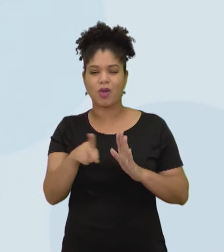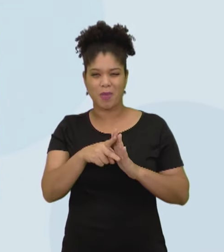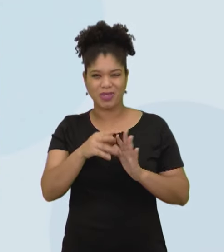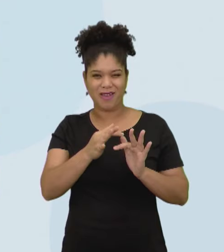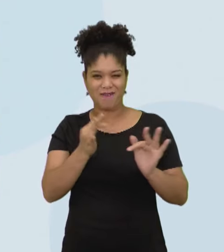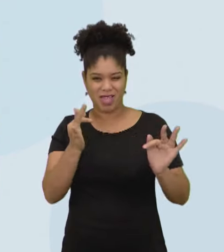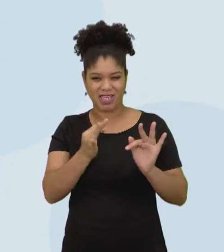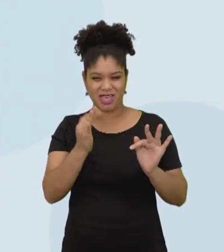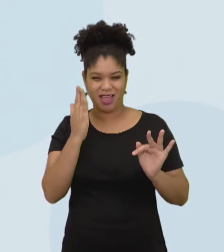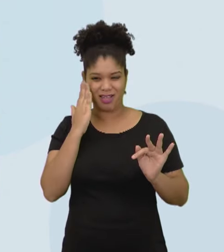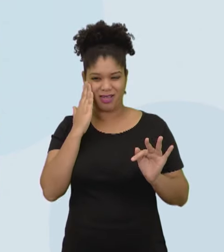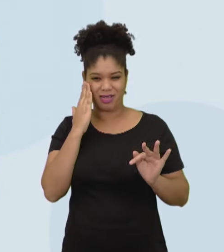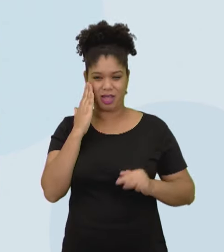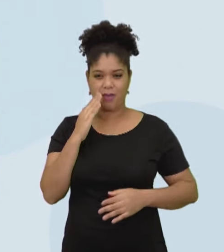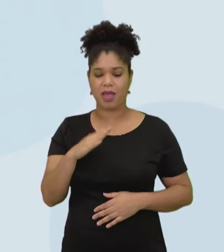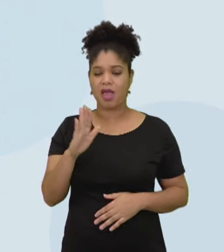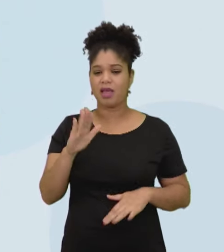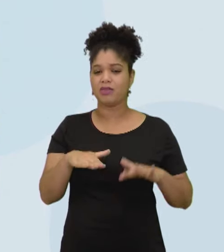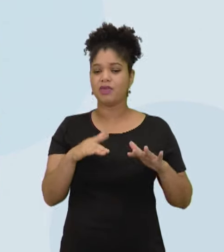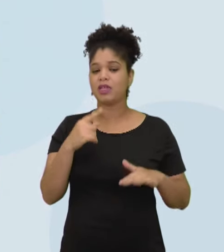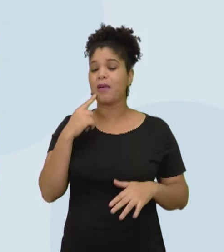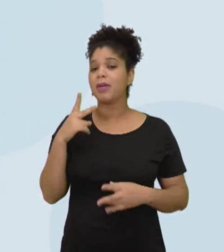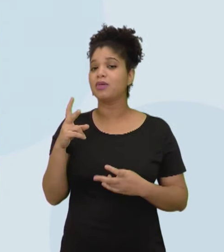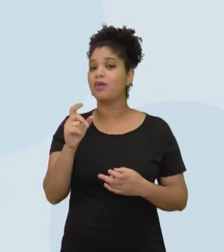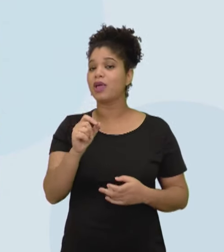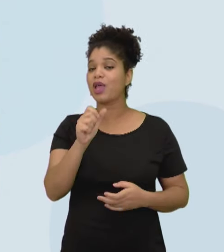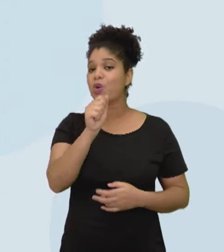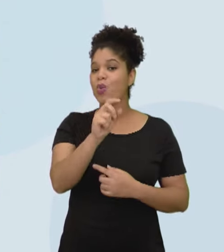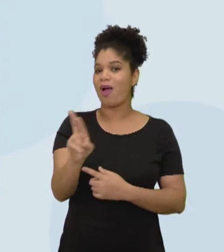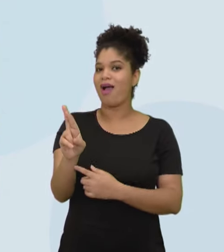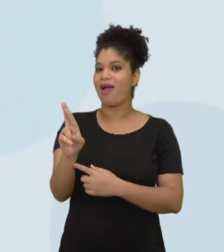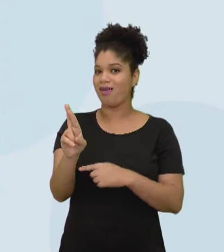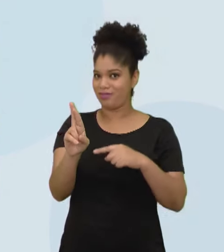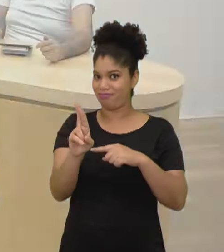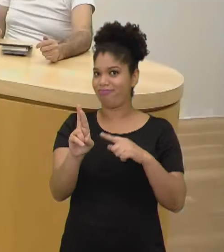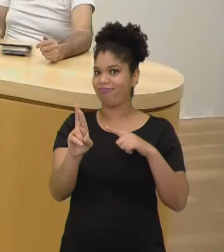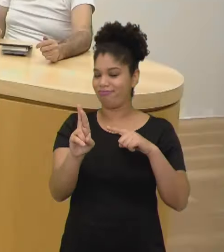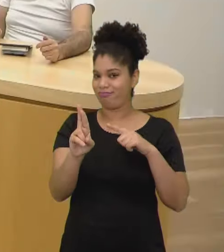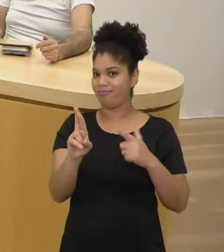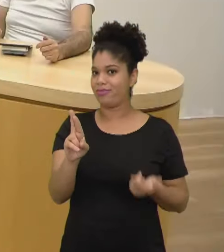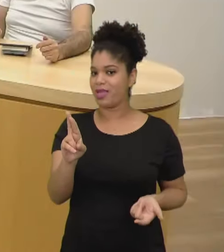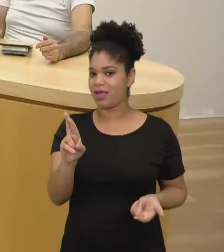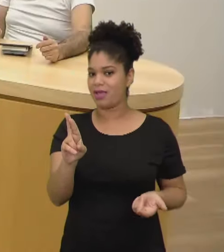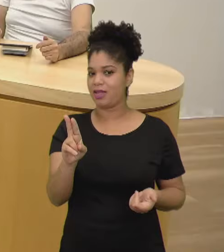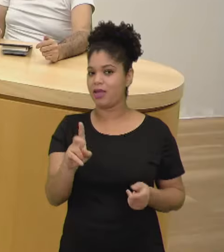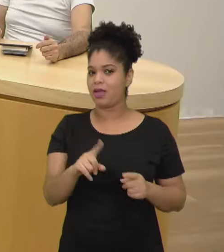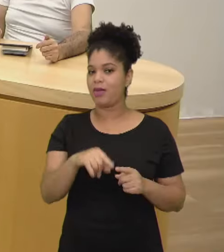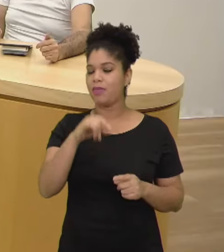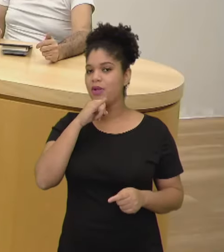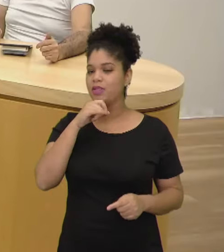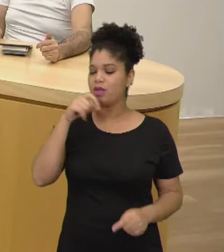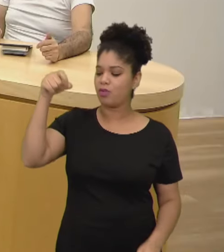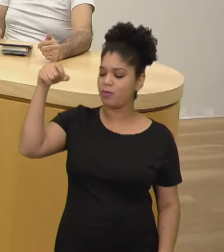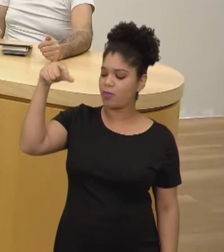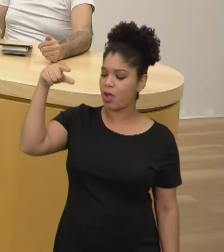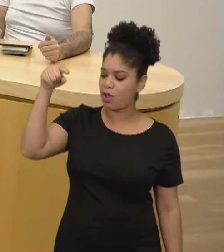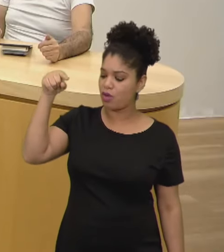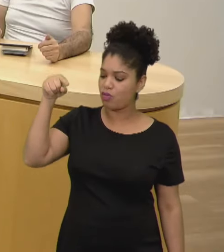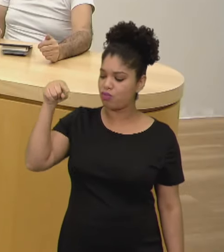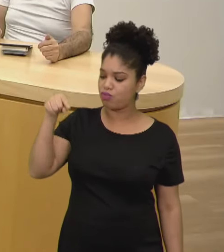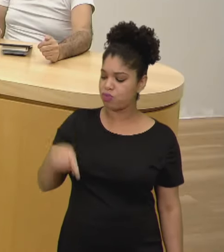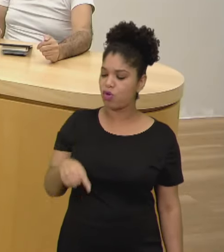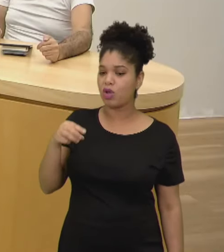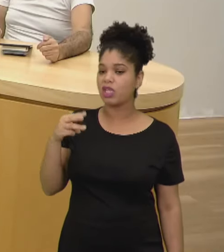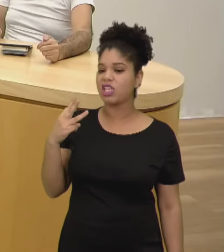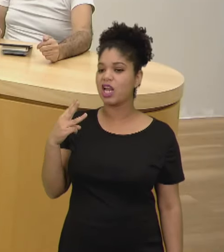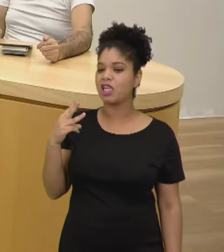muitas vezes eu vou ignorar a resistência do ar. Só que a resistência do ar, a gente fala assim, a bolinha levou, 3 segundos